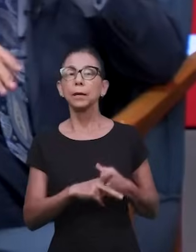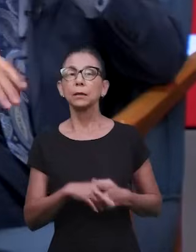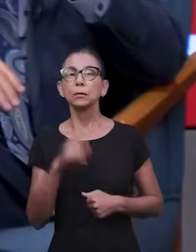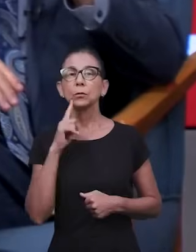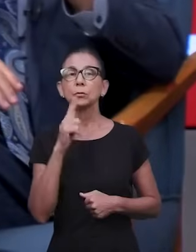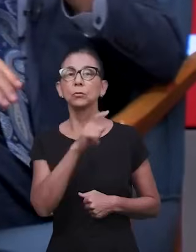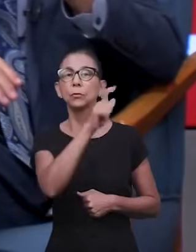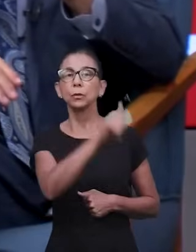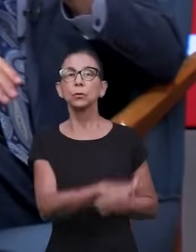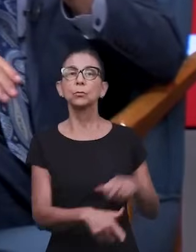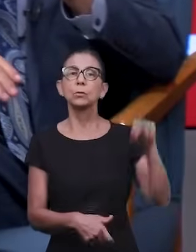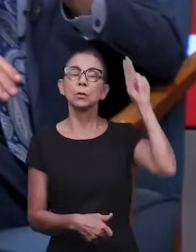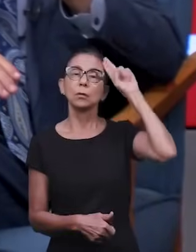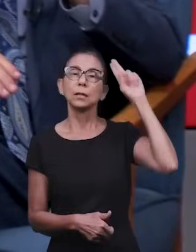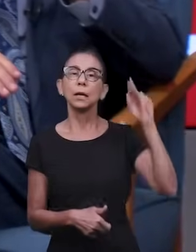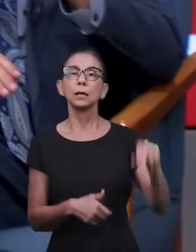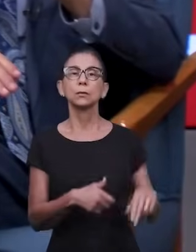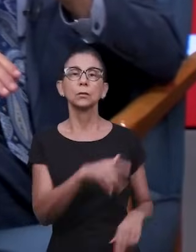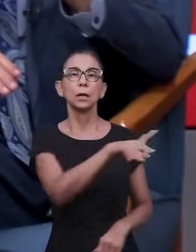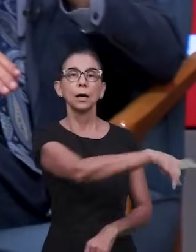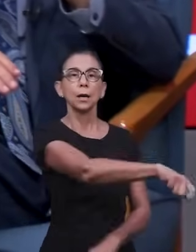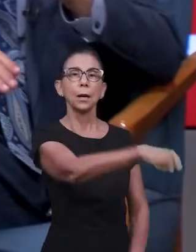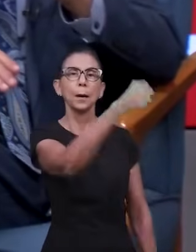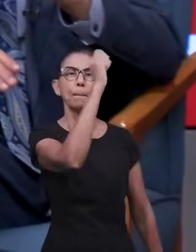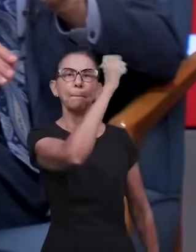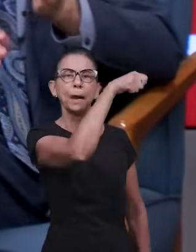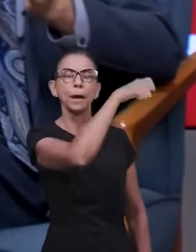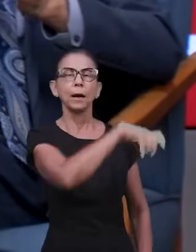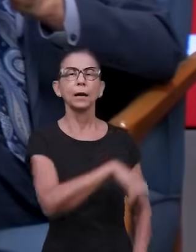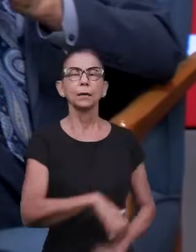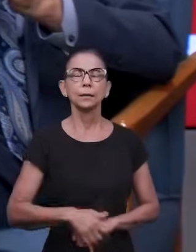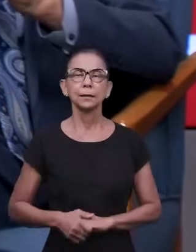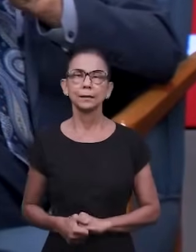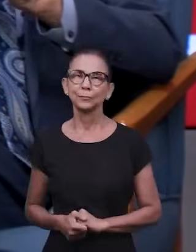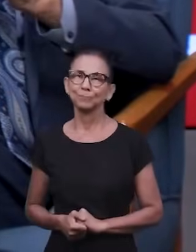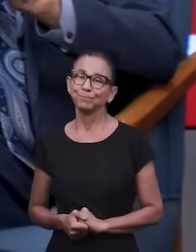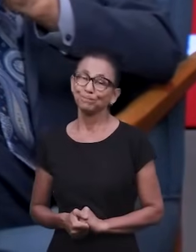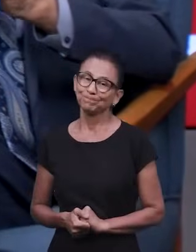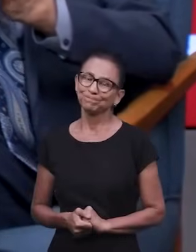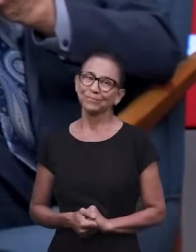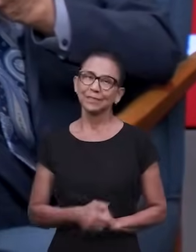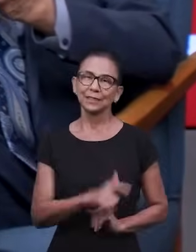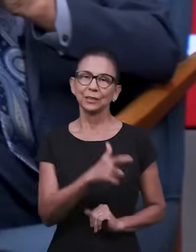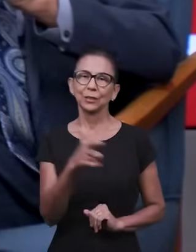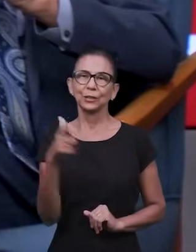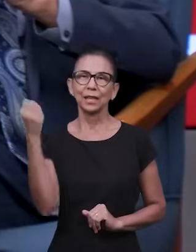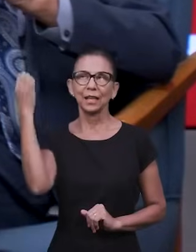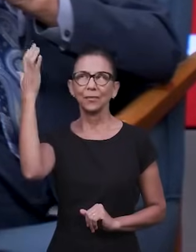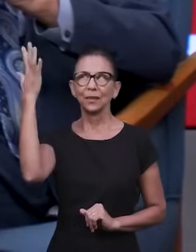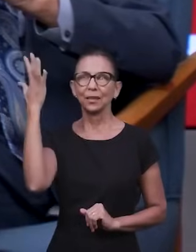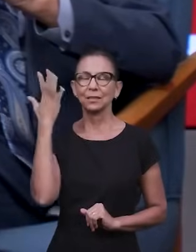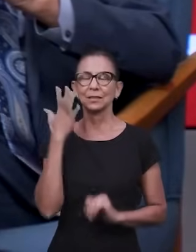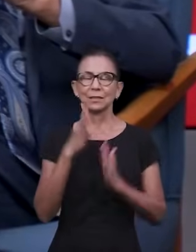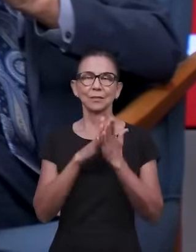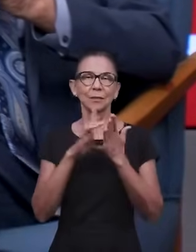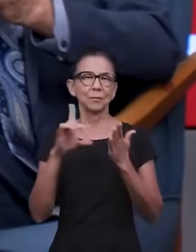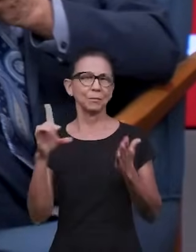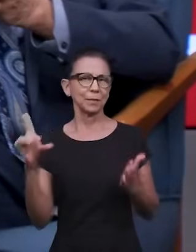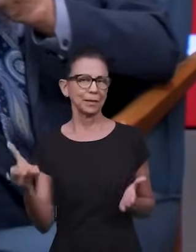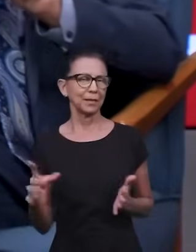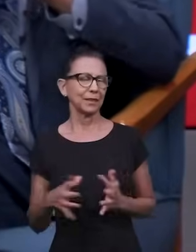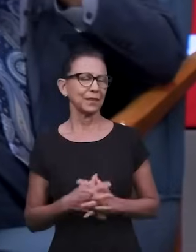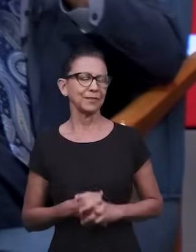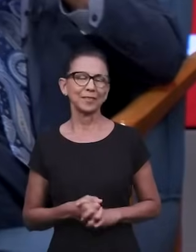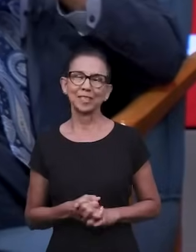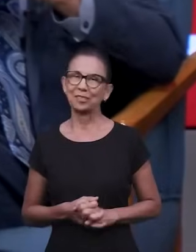a palavra fora do Espírito a palavra que não é revelada ela não atinge a Alma